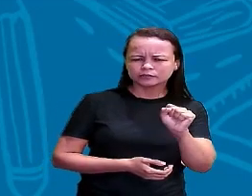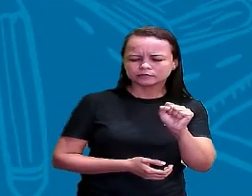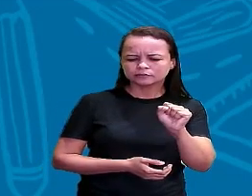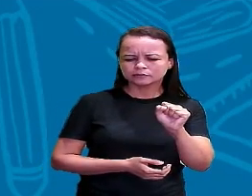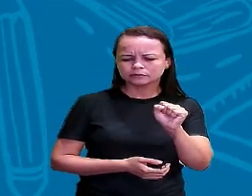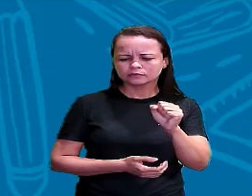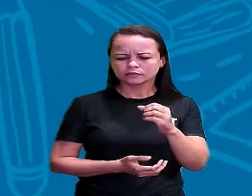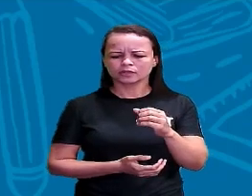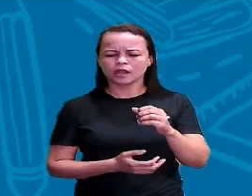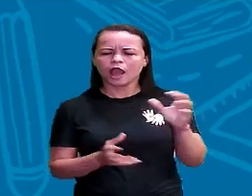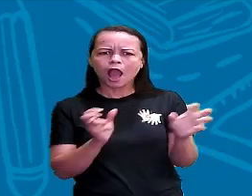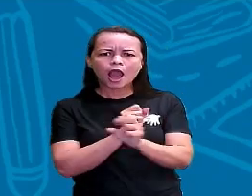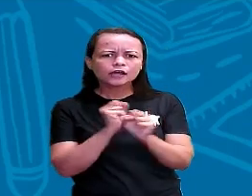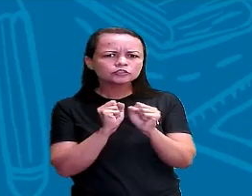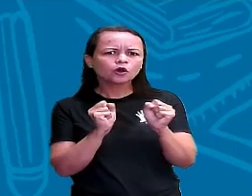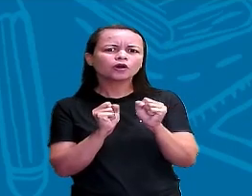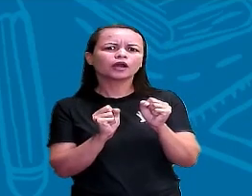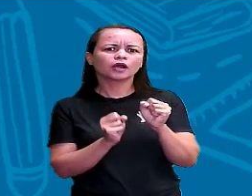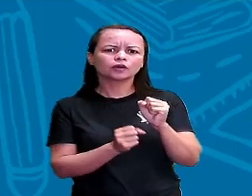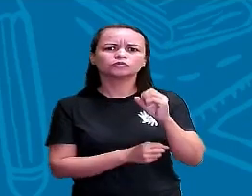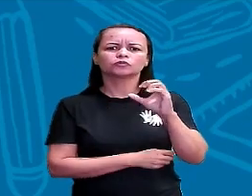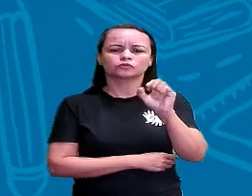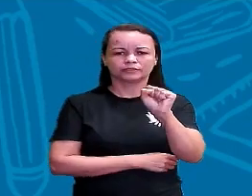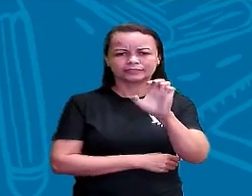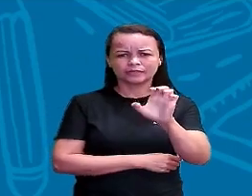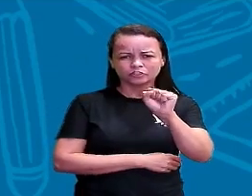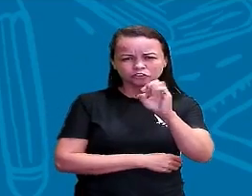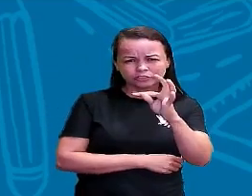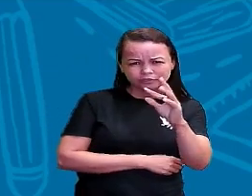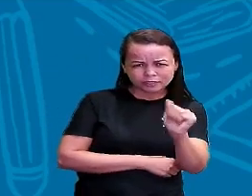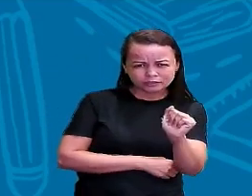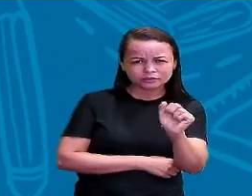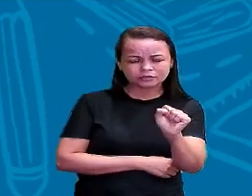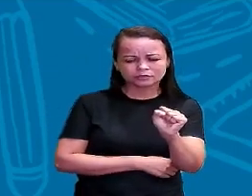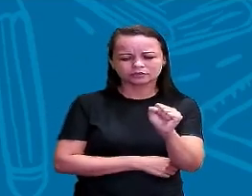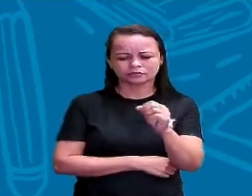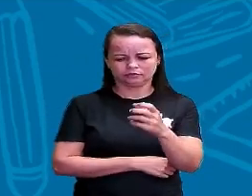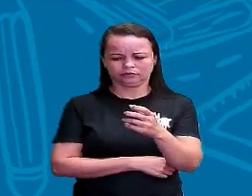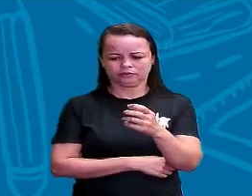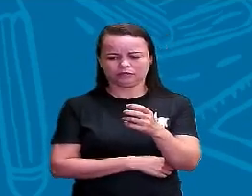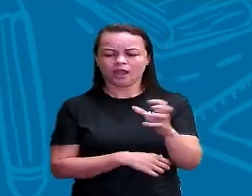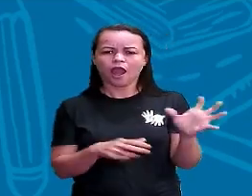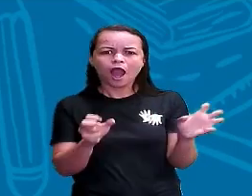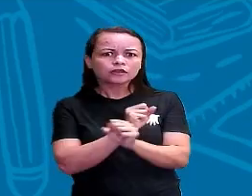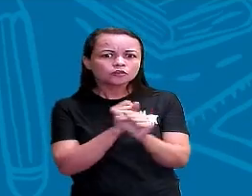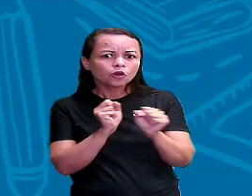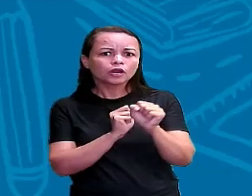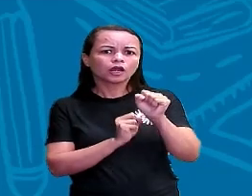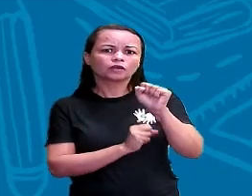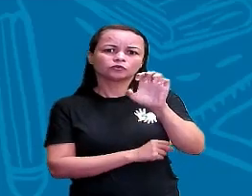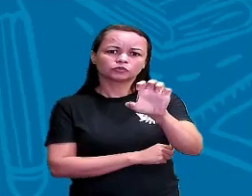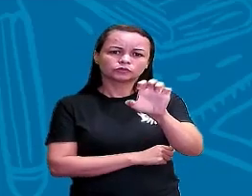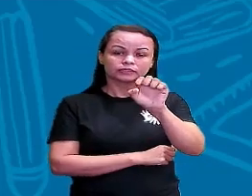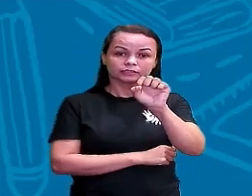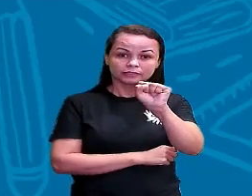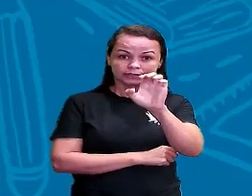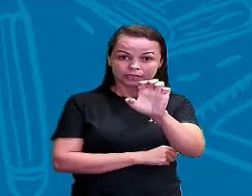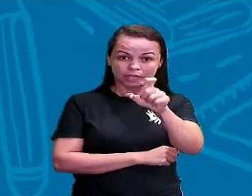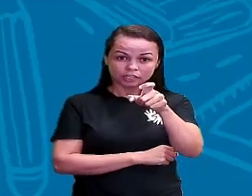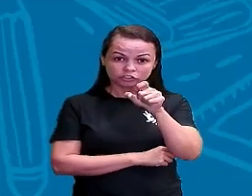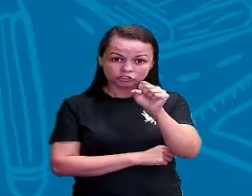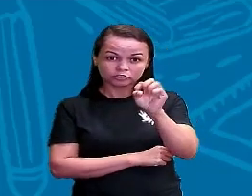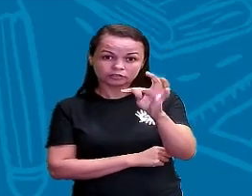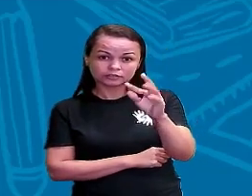cestas. Adoramos cestas. Então, assim, o som é o mesmo, né? A gente está vendo aí,